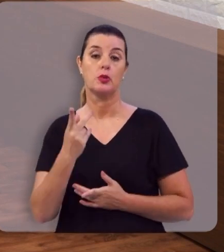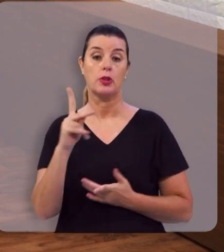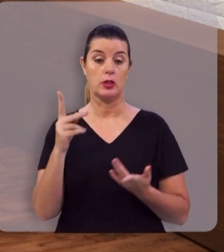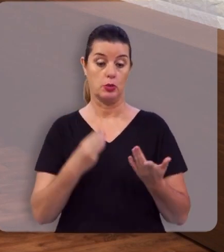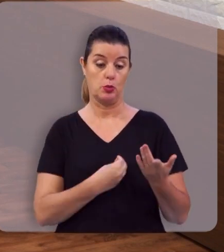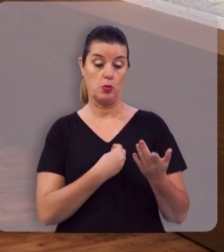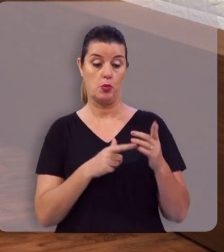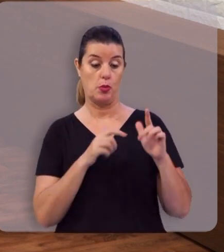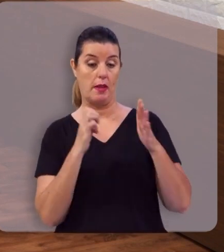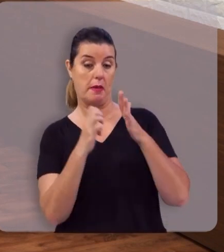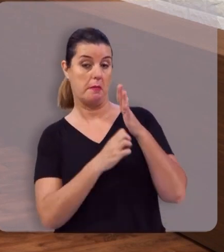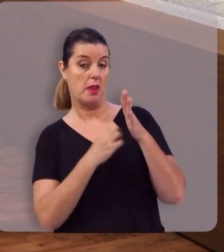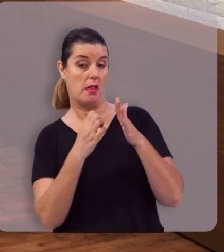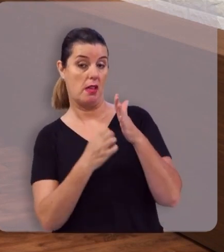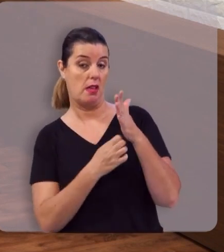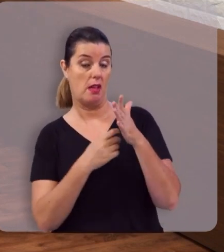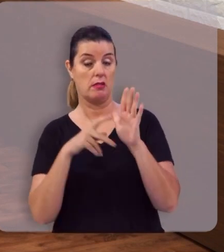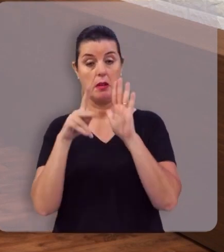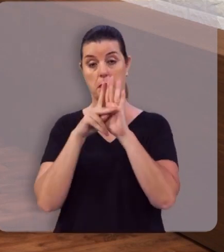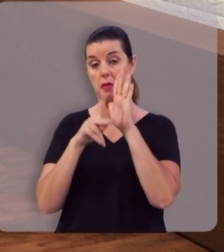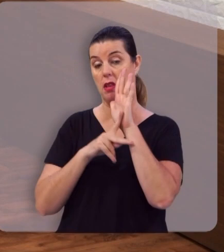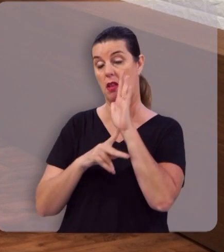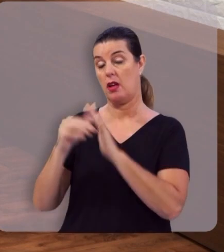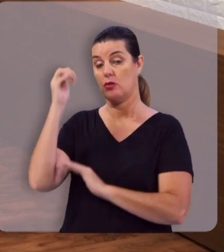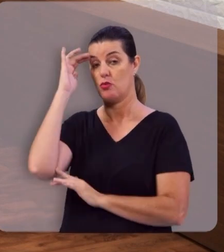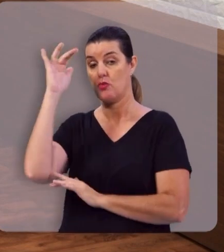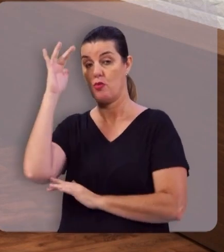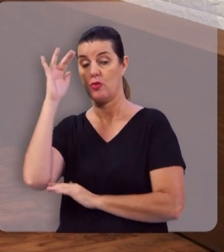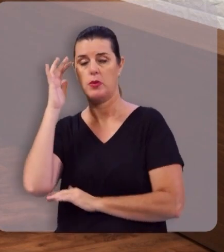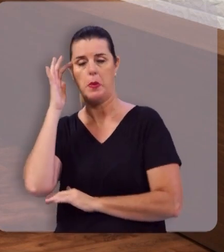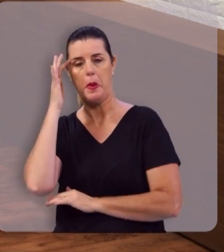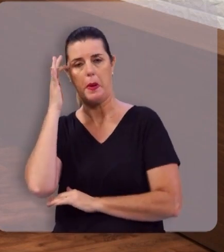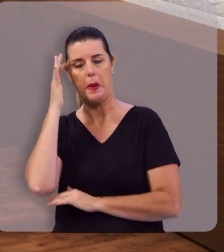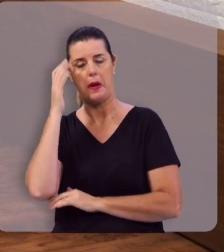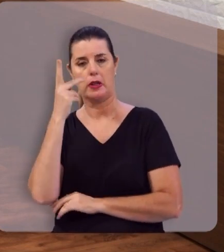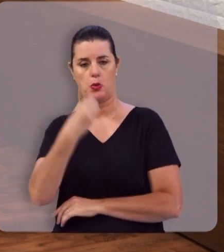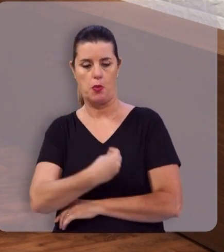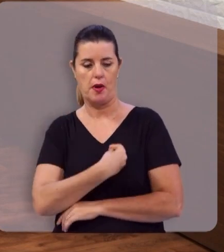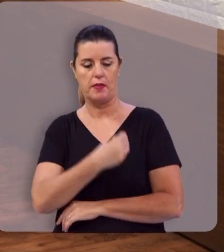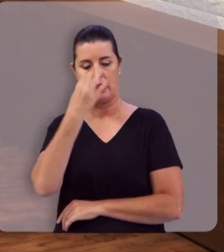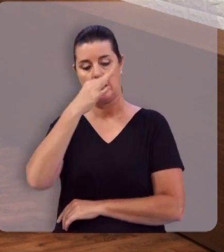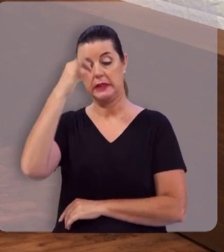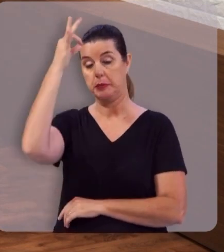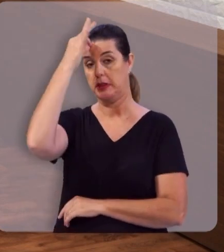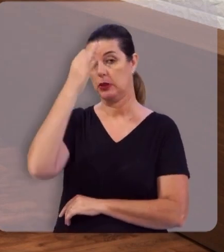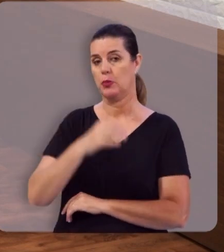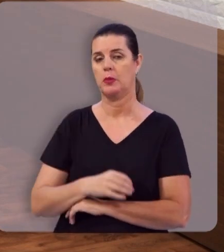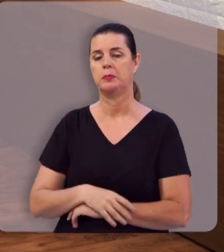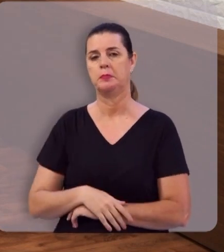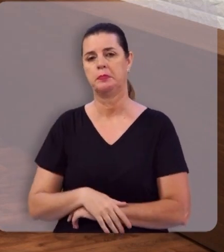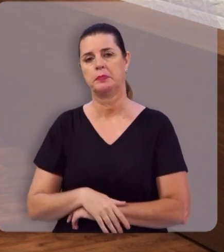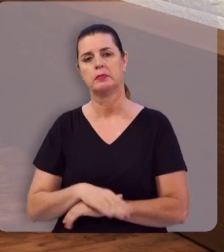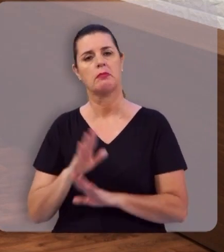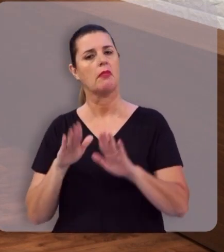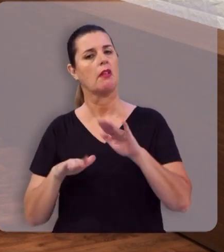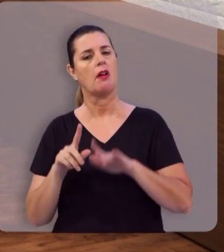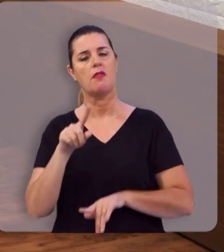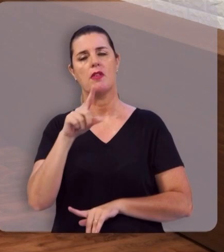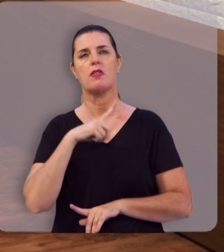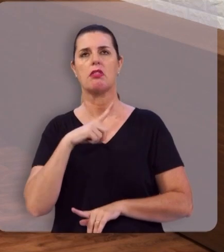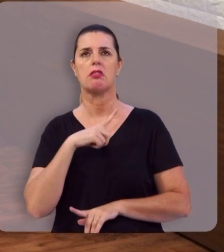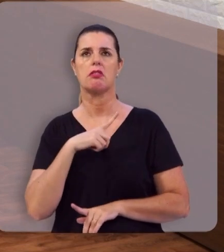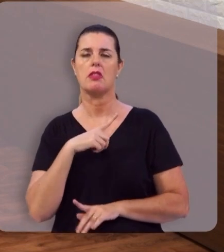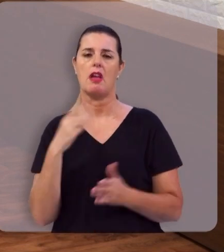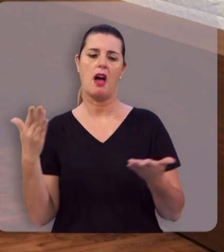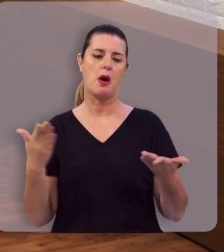seus empreendimentos, nos seus planos, nos seus sonhos, na sua vida espiritual. Talvez você